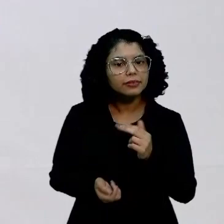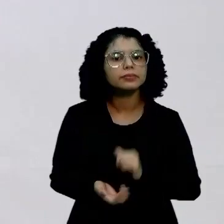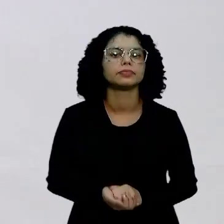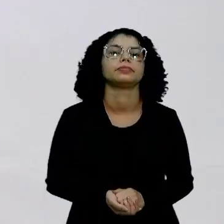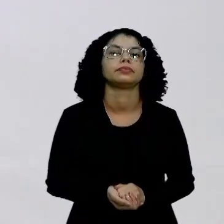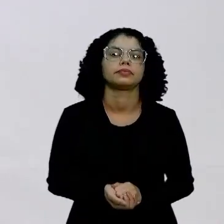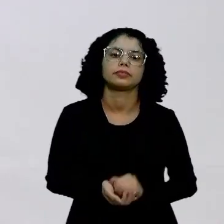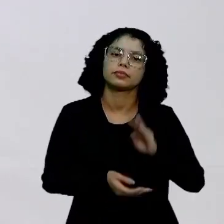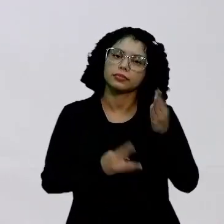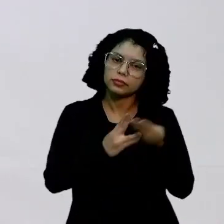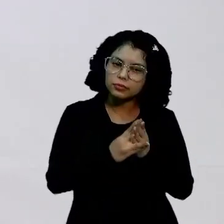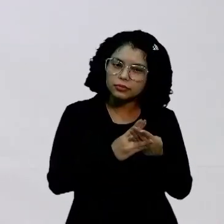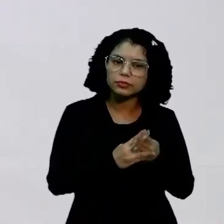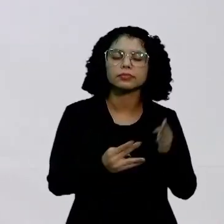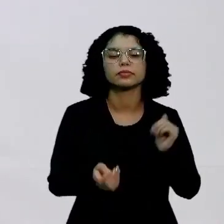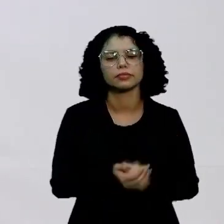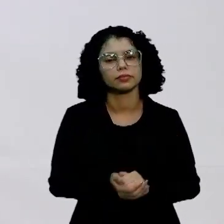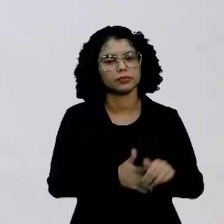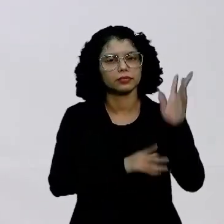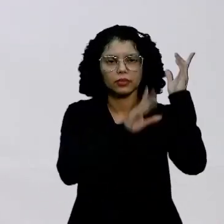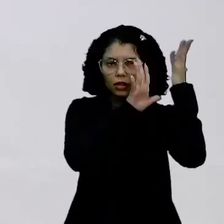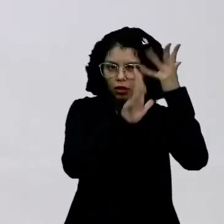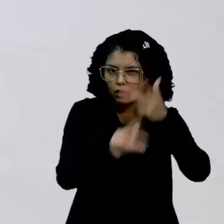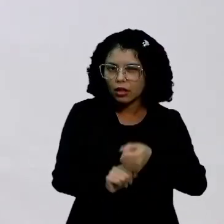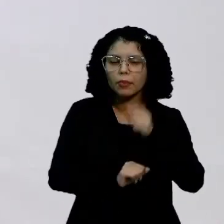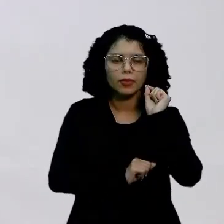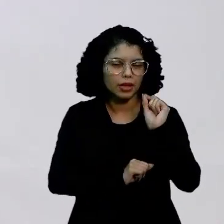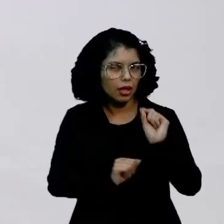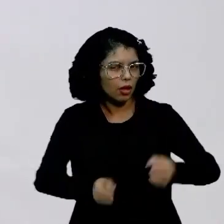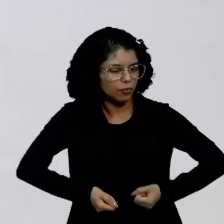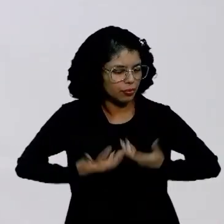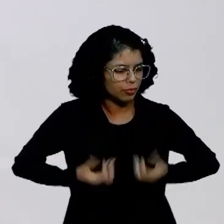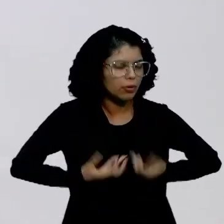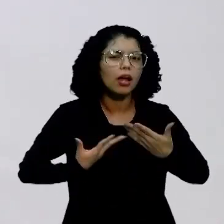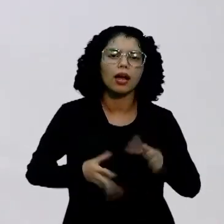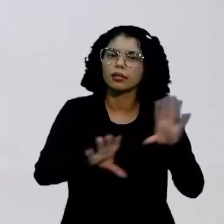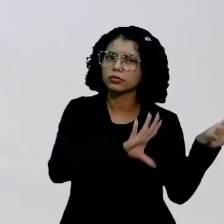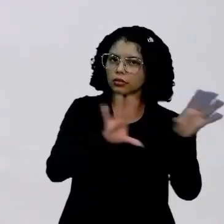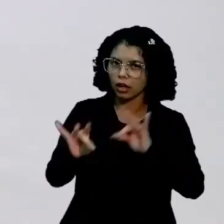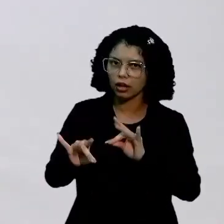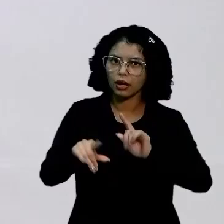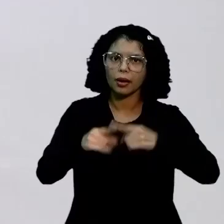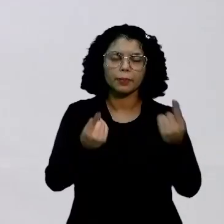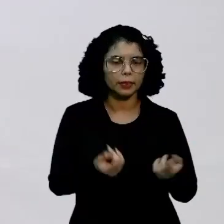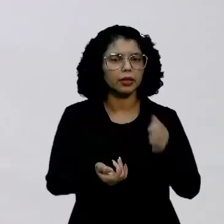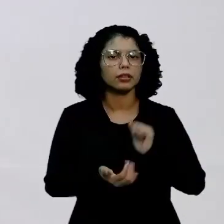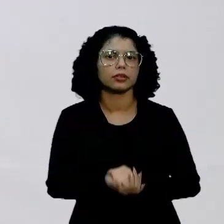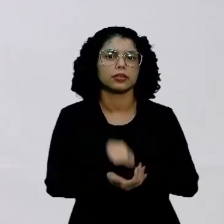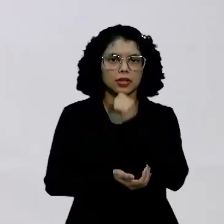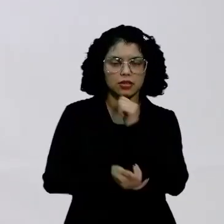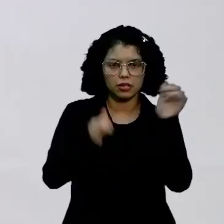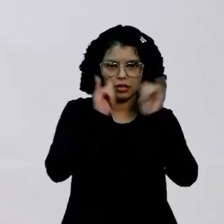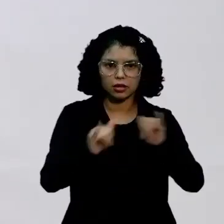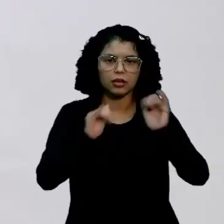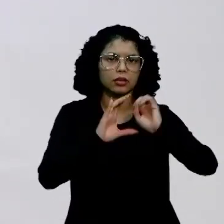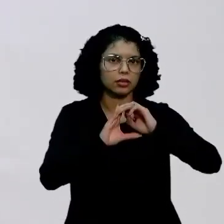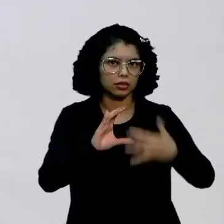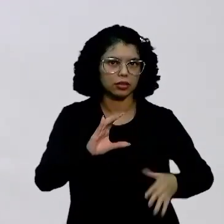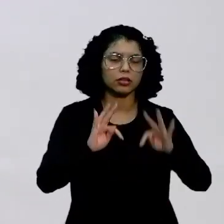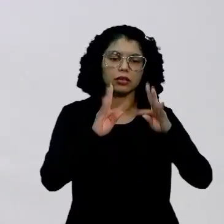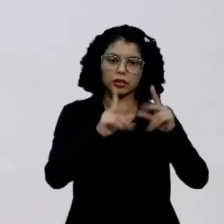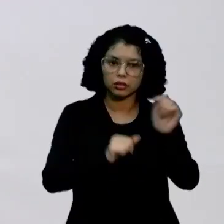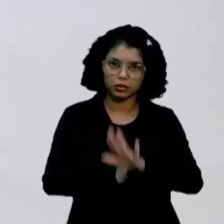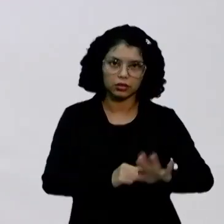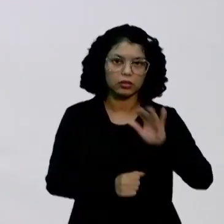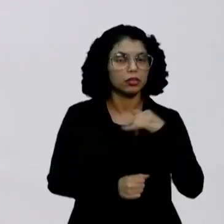lá o nome barroco, e aí eu vou relembrar do que essa manifestação literária traz, quais as informações, as características.